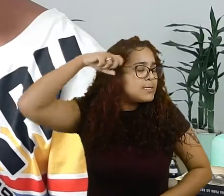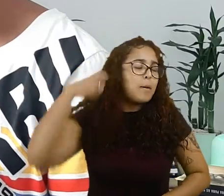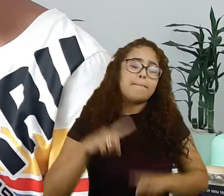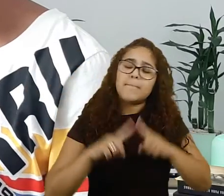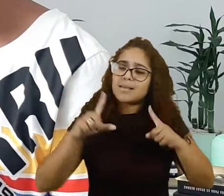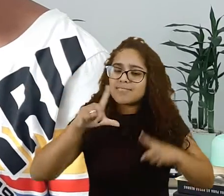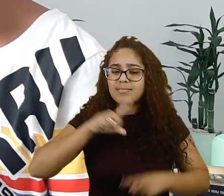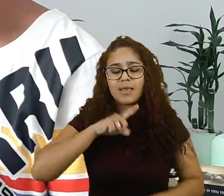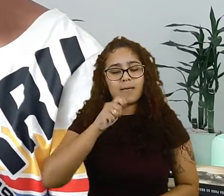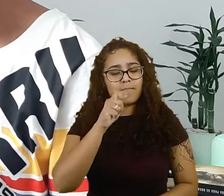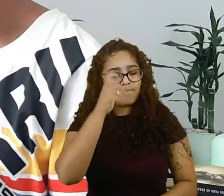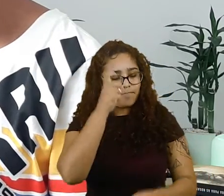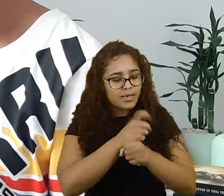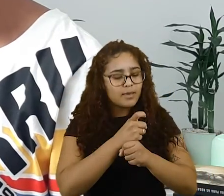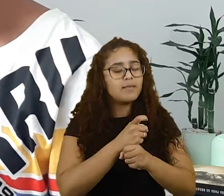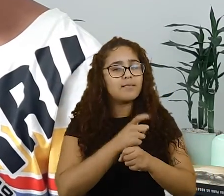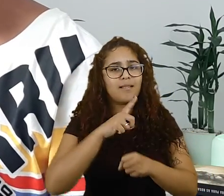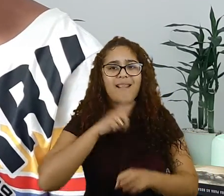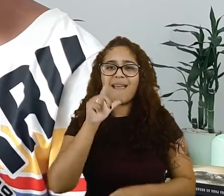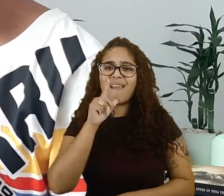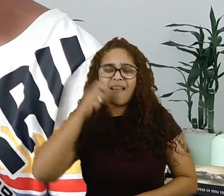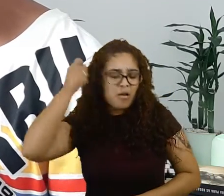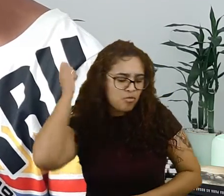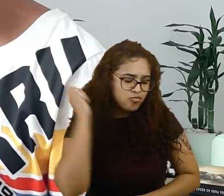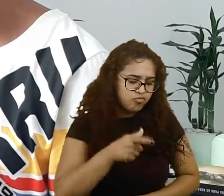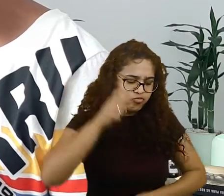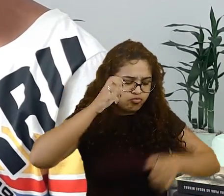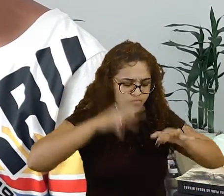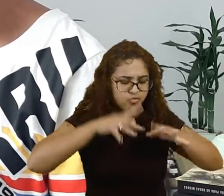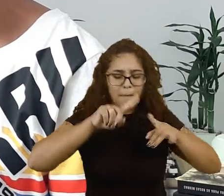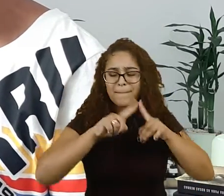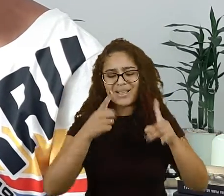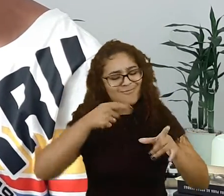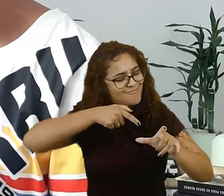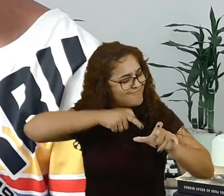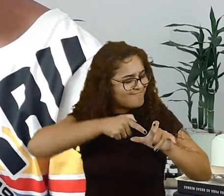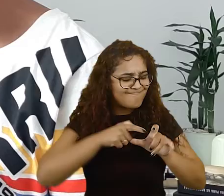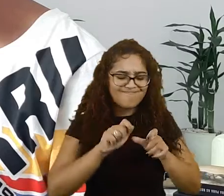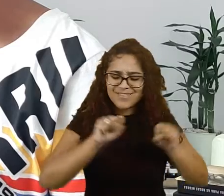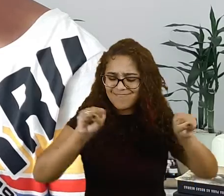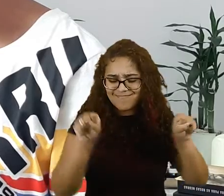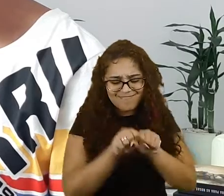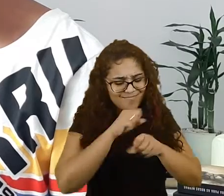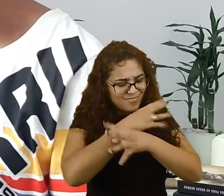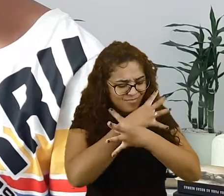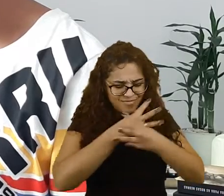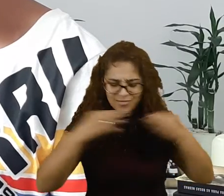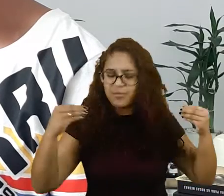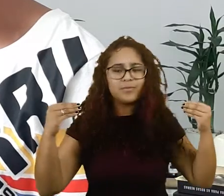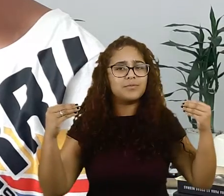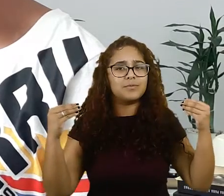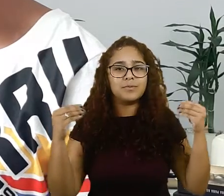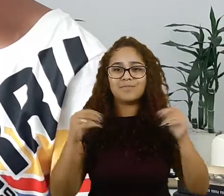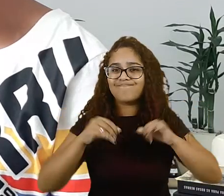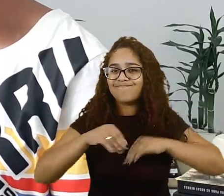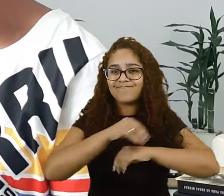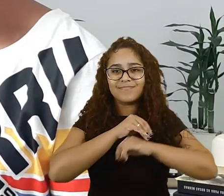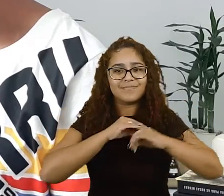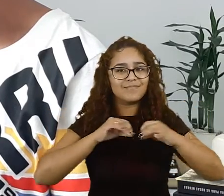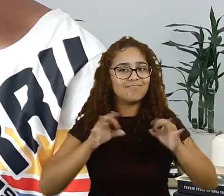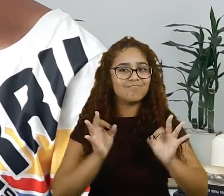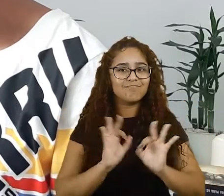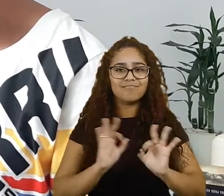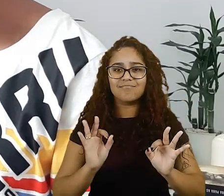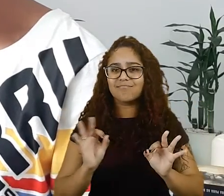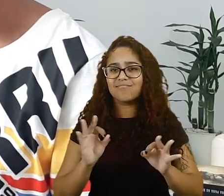meio do caminho teima a pedra. Lança água, atiça água, açoita água, mas não fura, não dissolve, não tritura, não dilui,